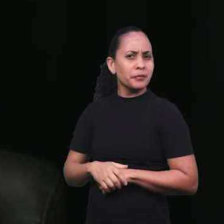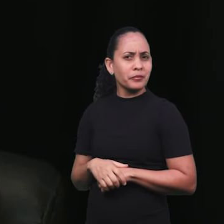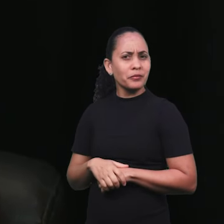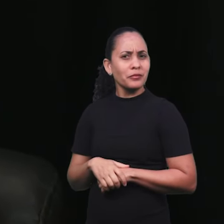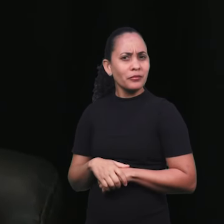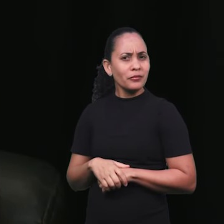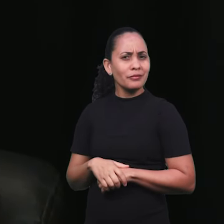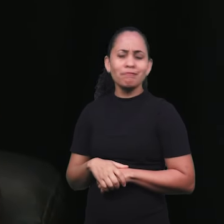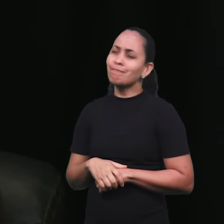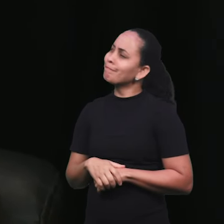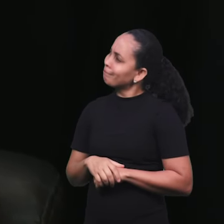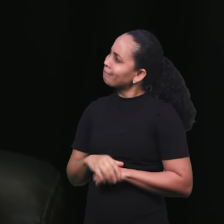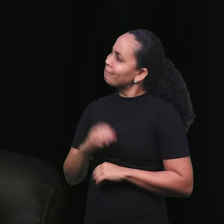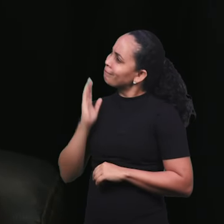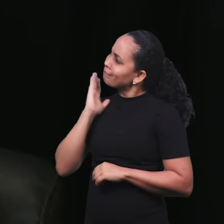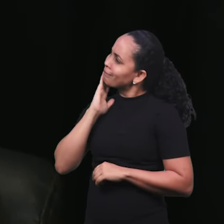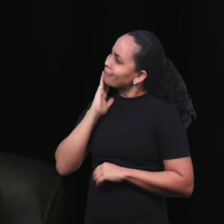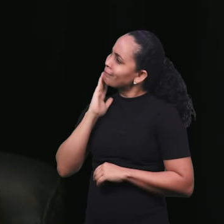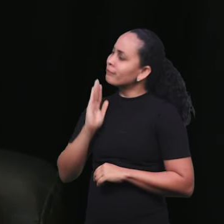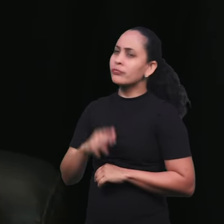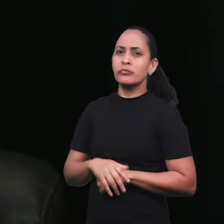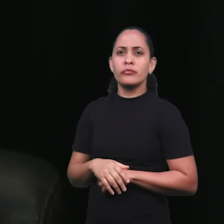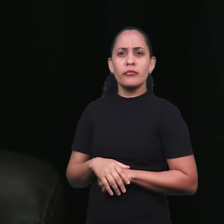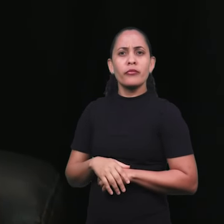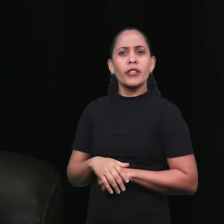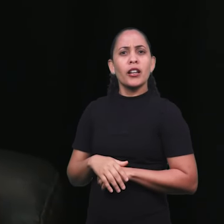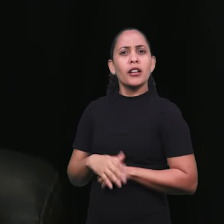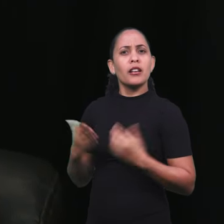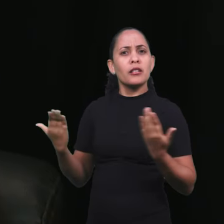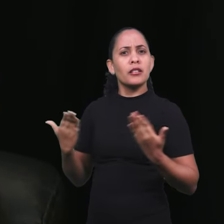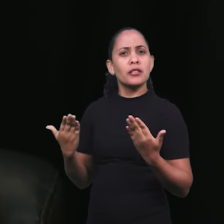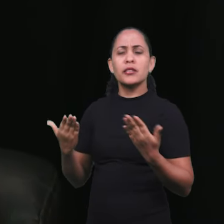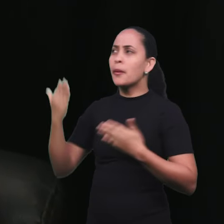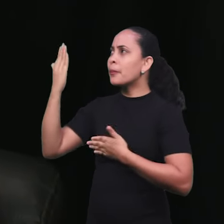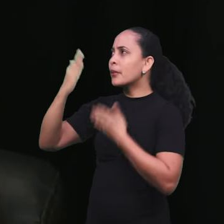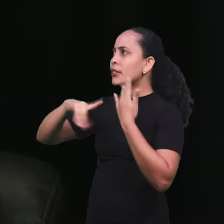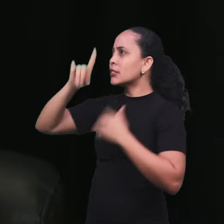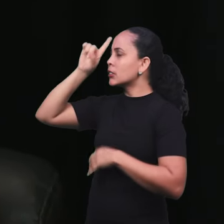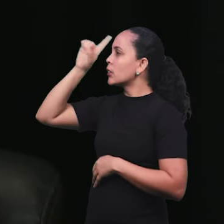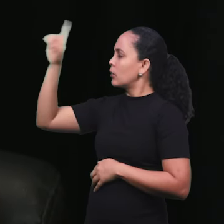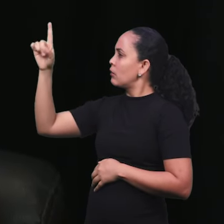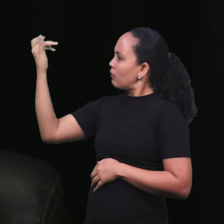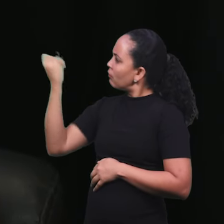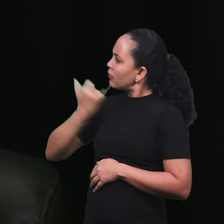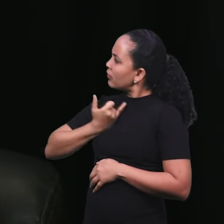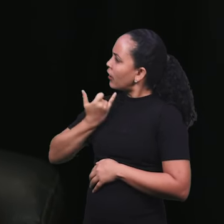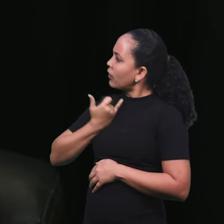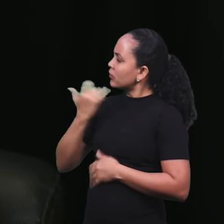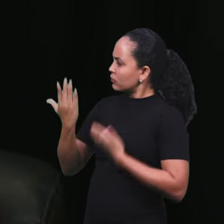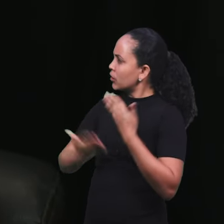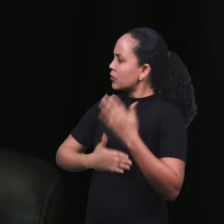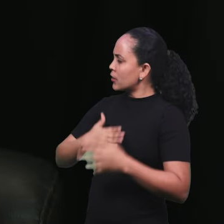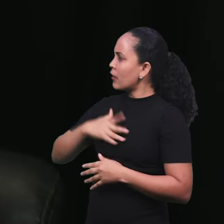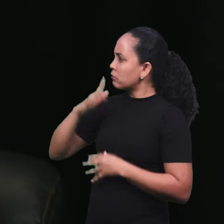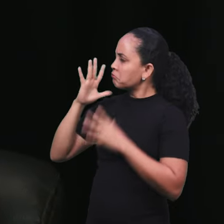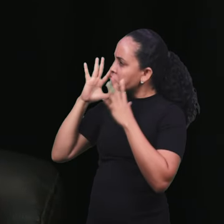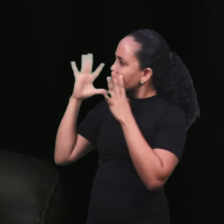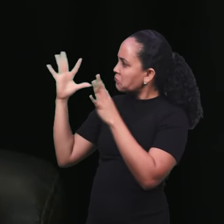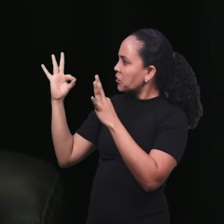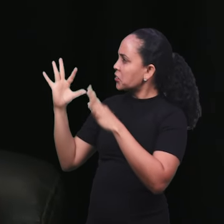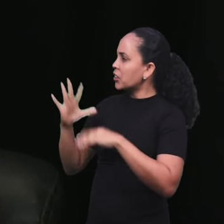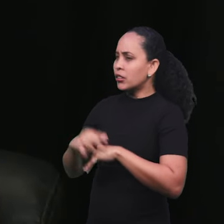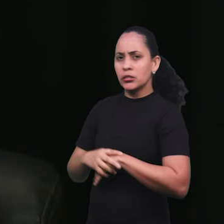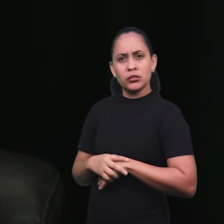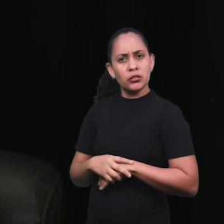Ou melhor, tomou ciência e consciência de que ele estava diante de um chamado de Deus, né? Por isso que ele fala, Senhor, porque o